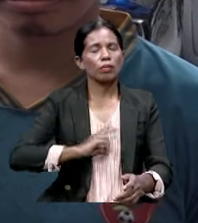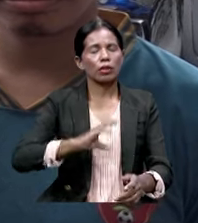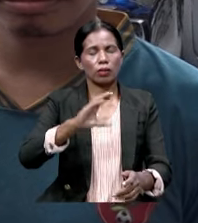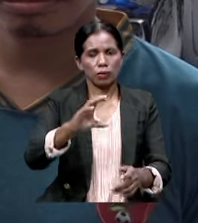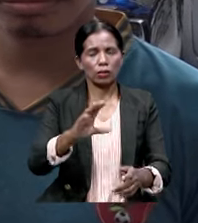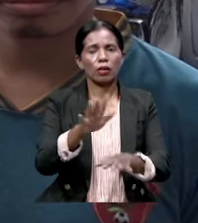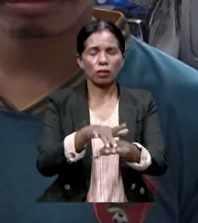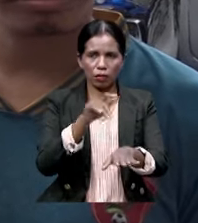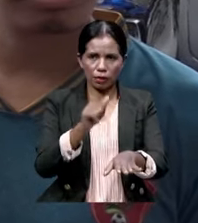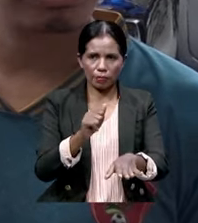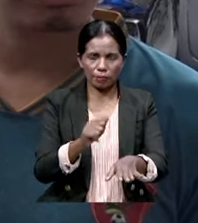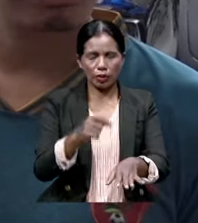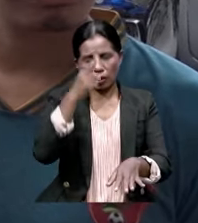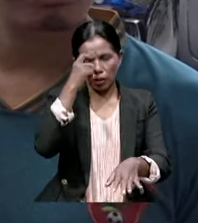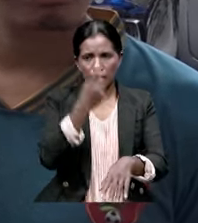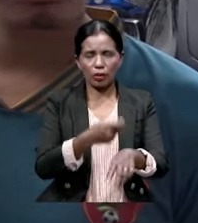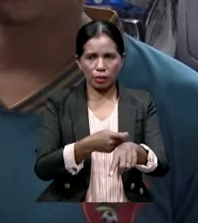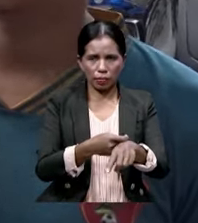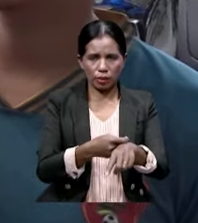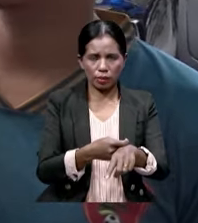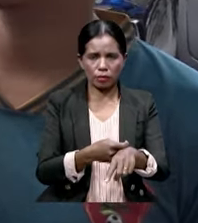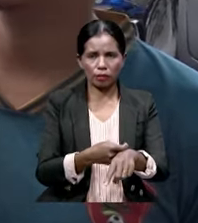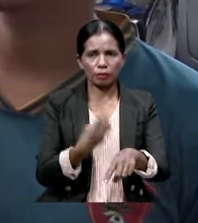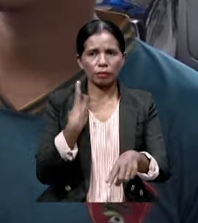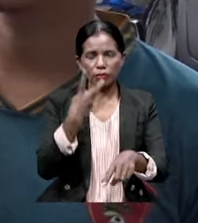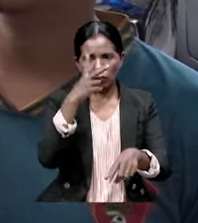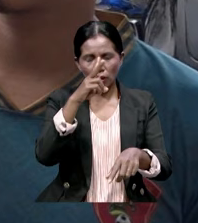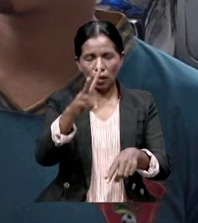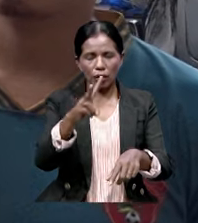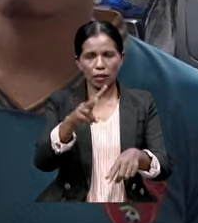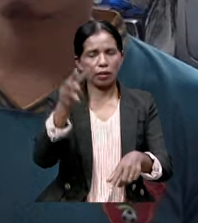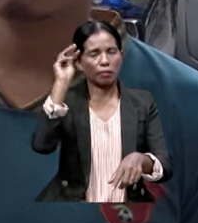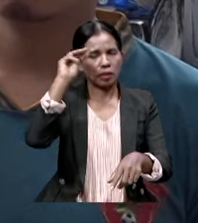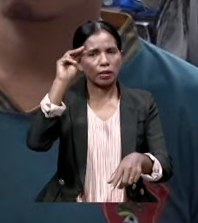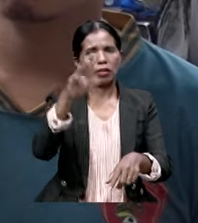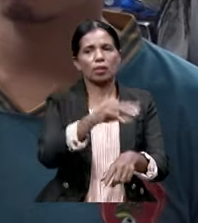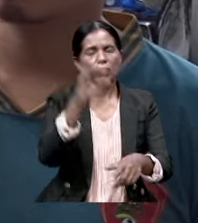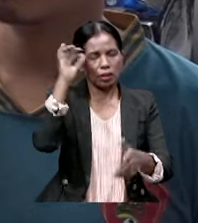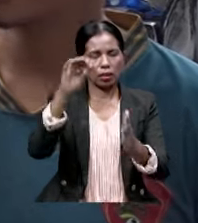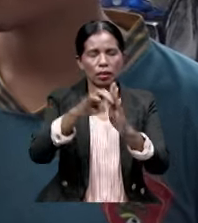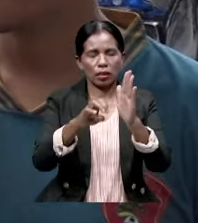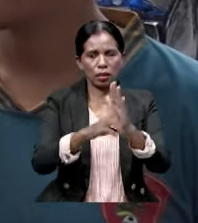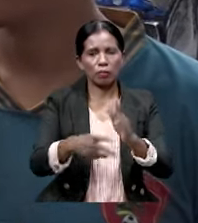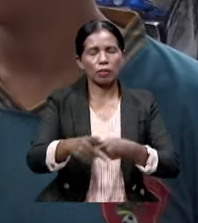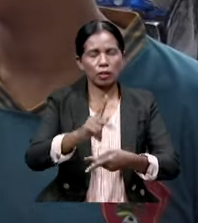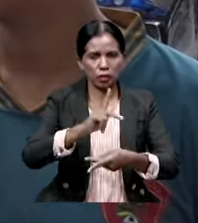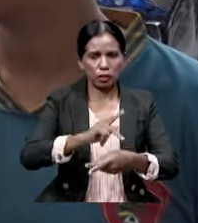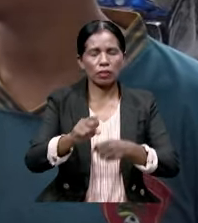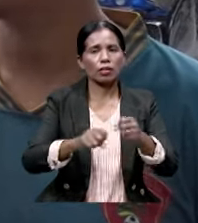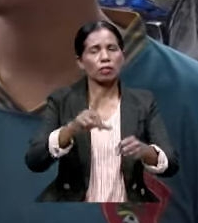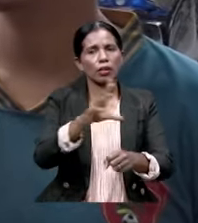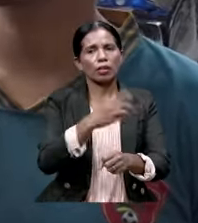ohin tambah kestan tempo ita acompanha sua excelência ministra o secretário de Estado de Proteção Civil ita bai